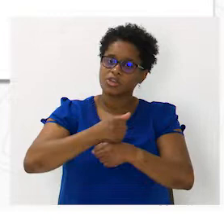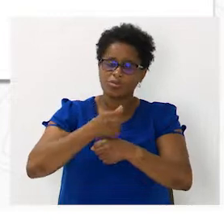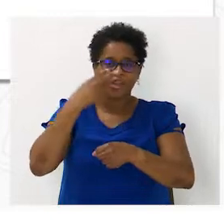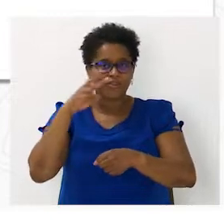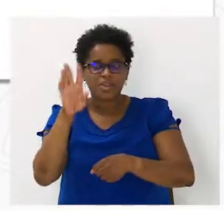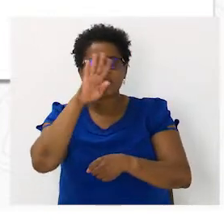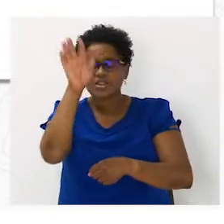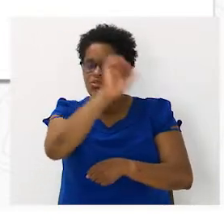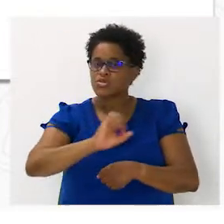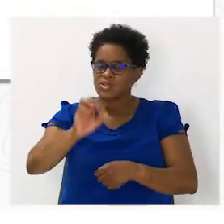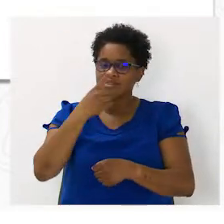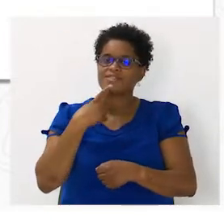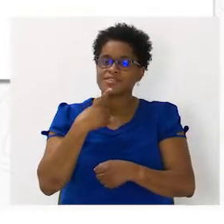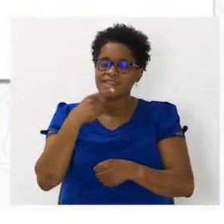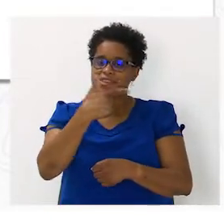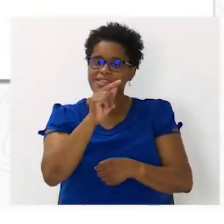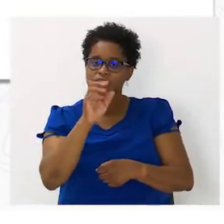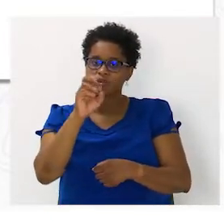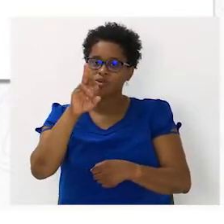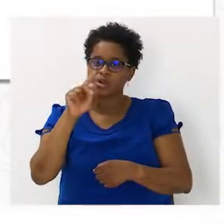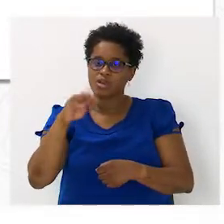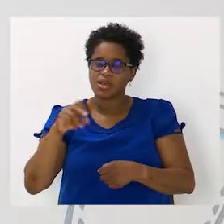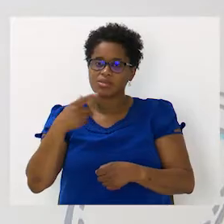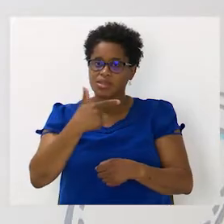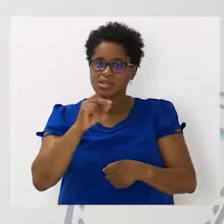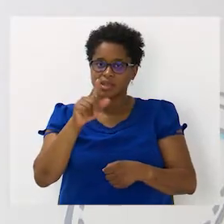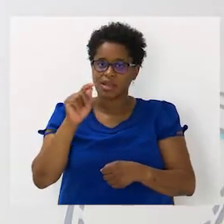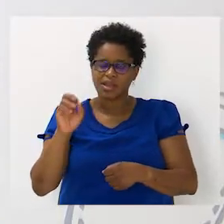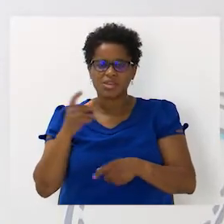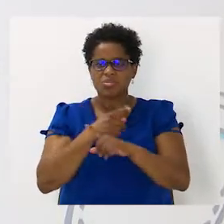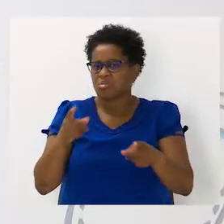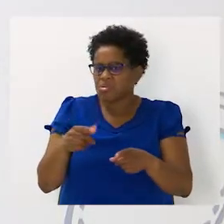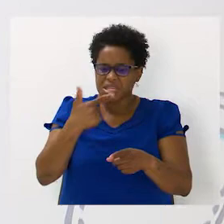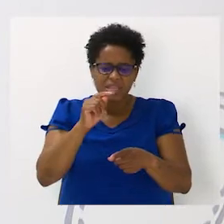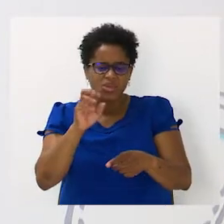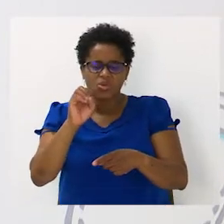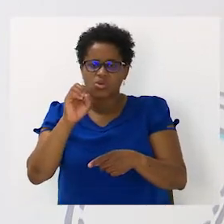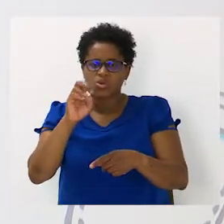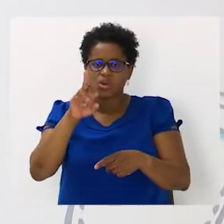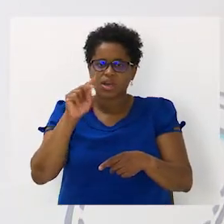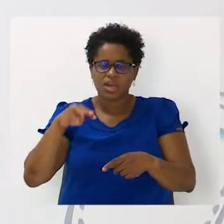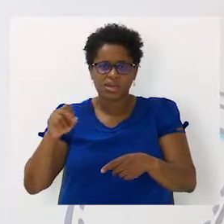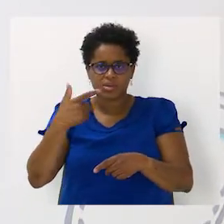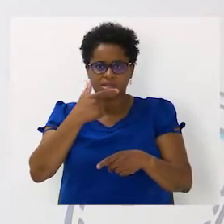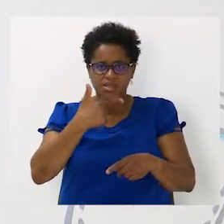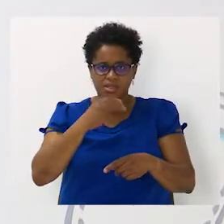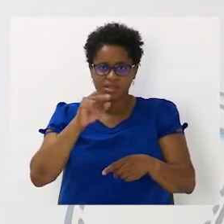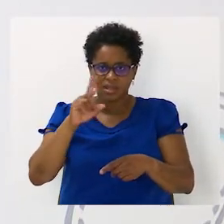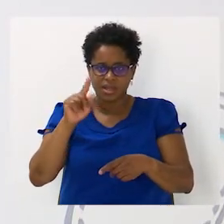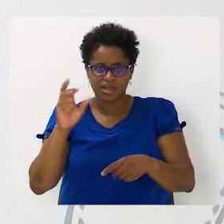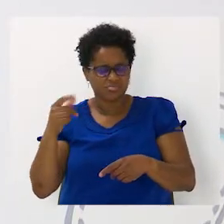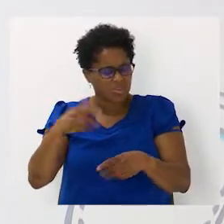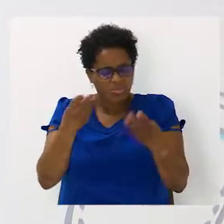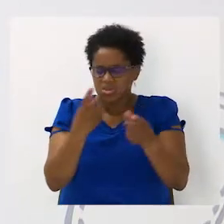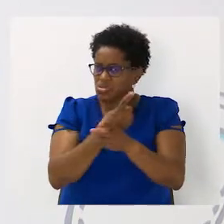Vamos avançar com exercício para ver se vocês entenderam teorema de Tales, porque o teorema de Tales